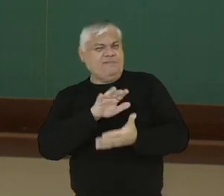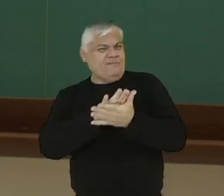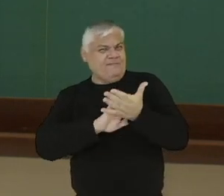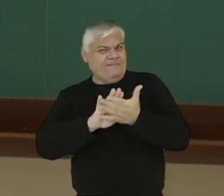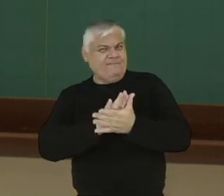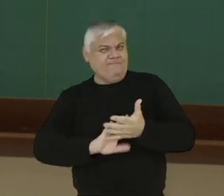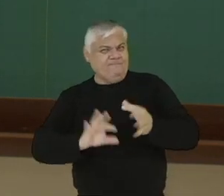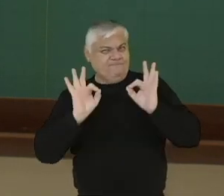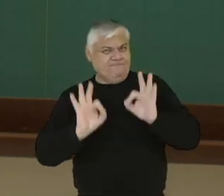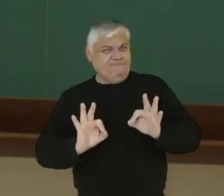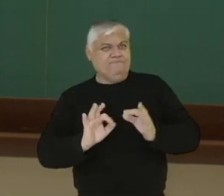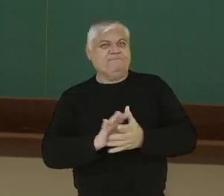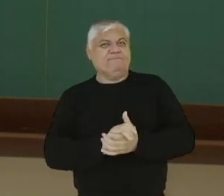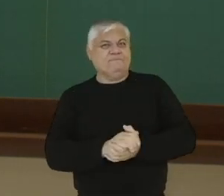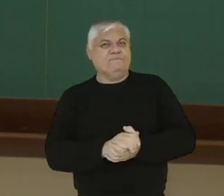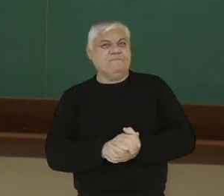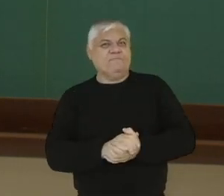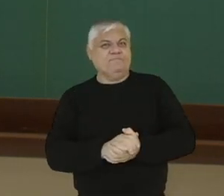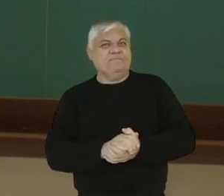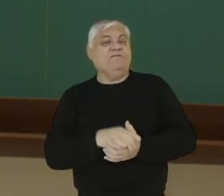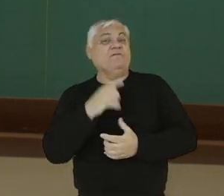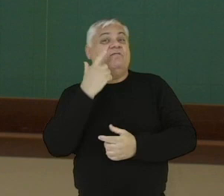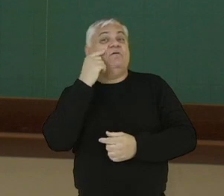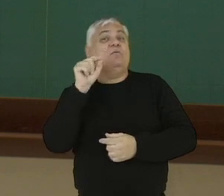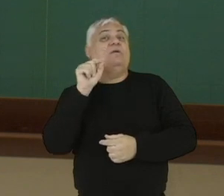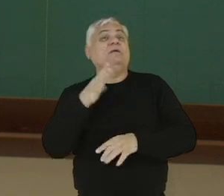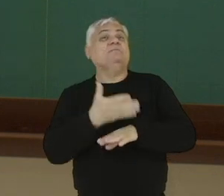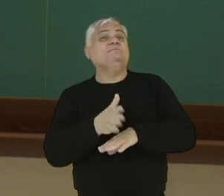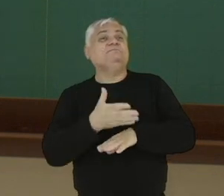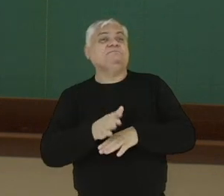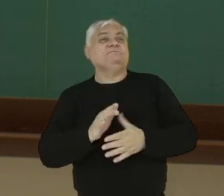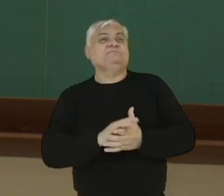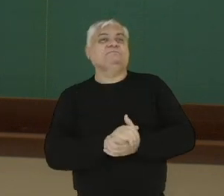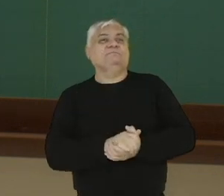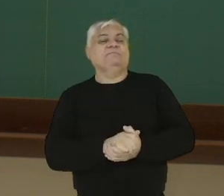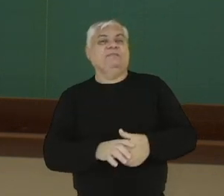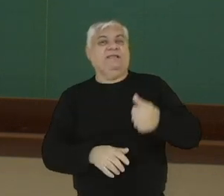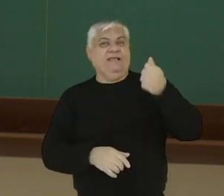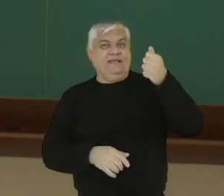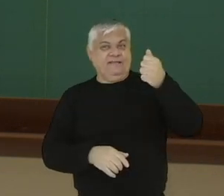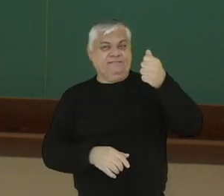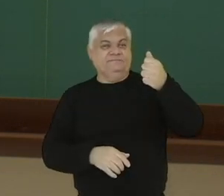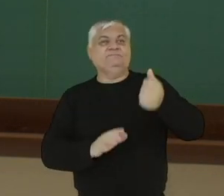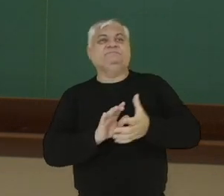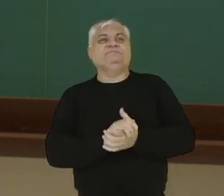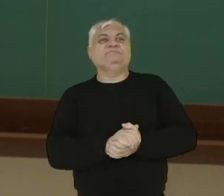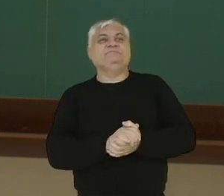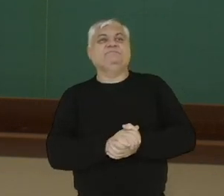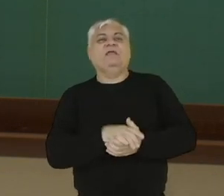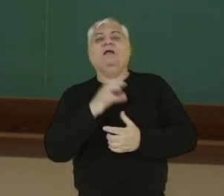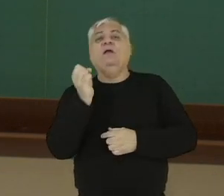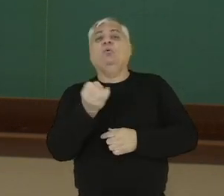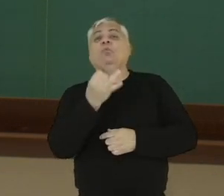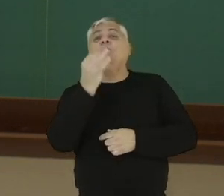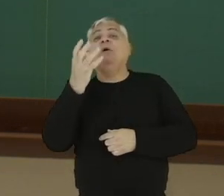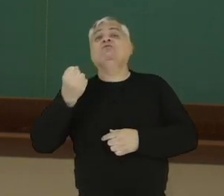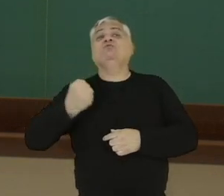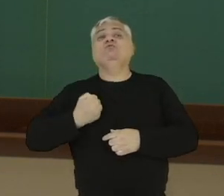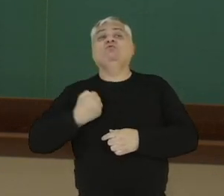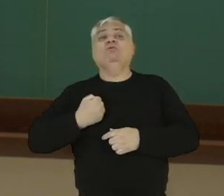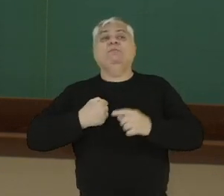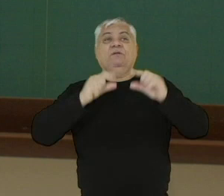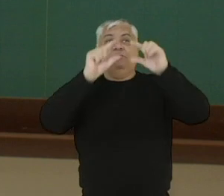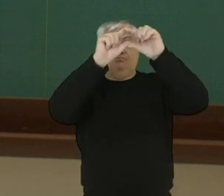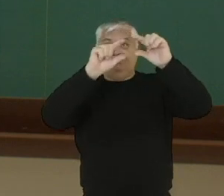bom? Vamos ver então o que mais pede o exercício. Letra A. Quais dos números a seguir podem ser formados